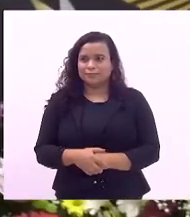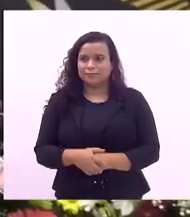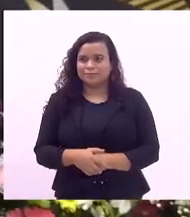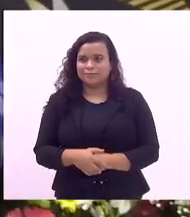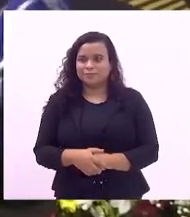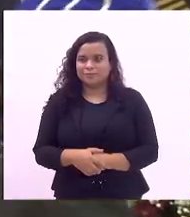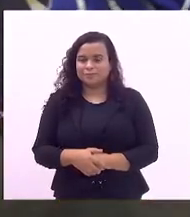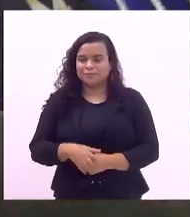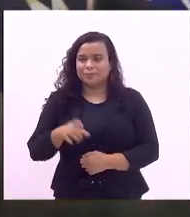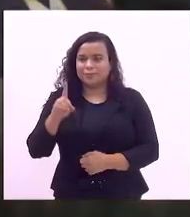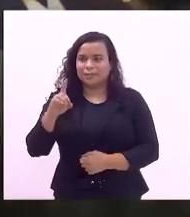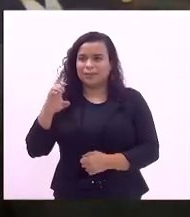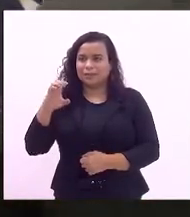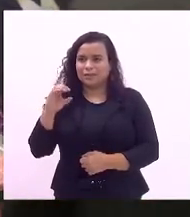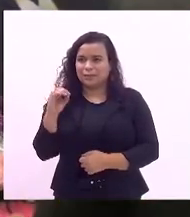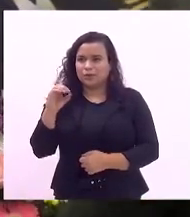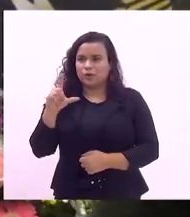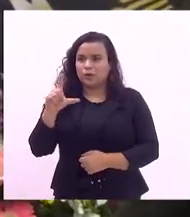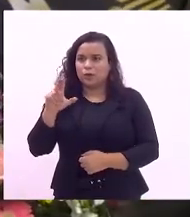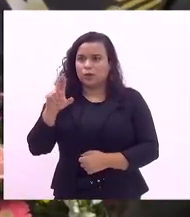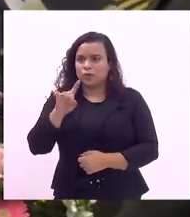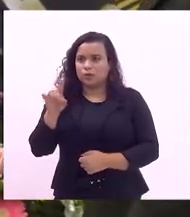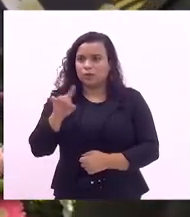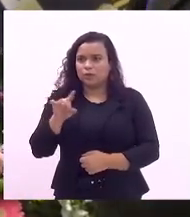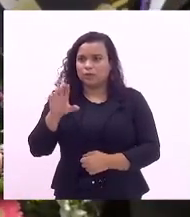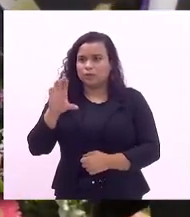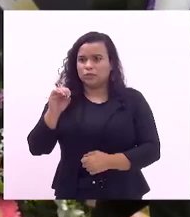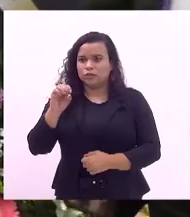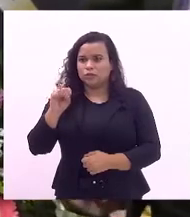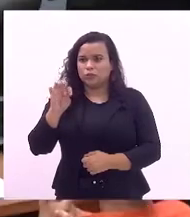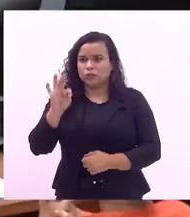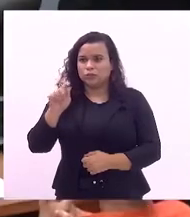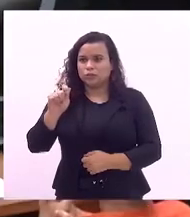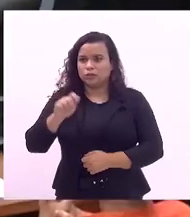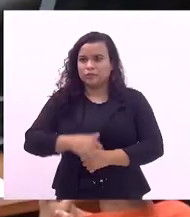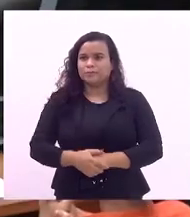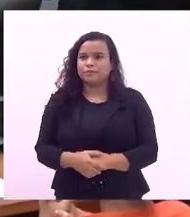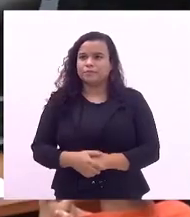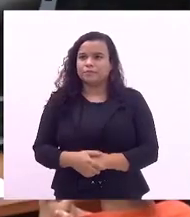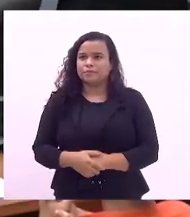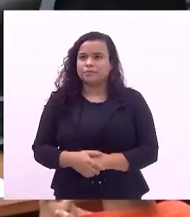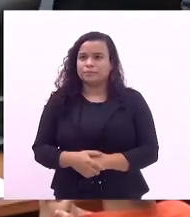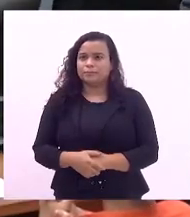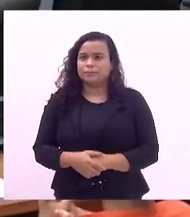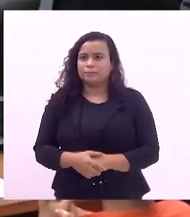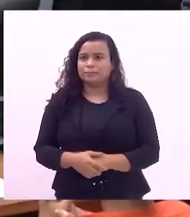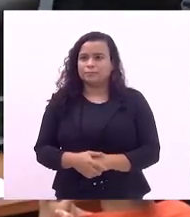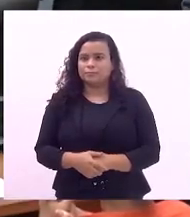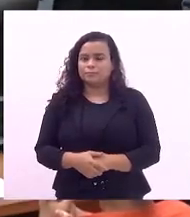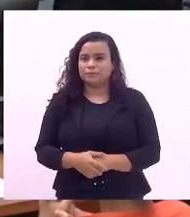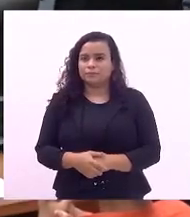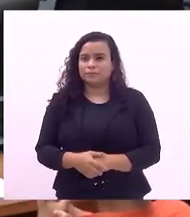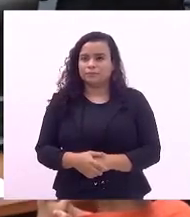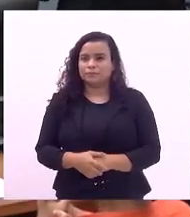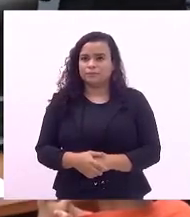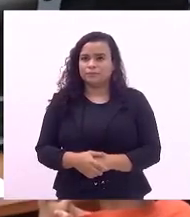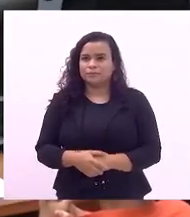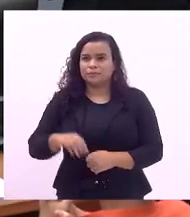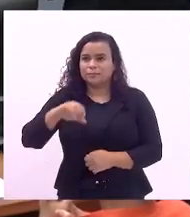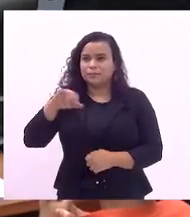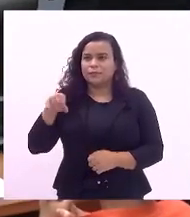i&d o Luís Costa a G1 o